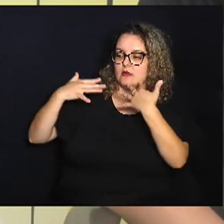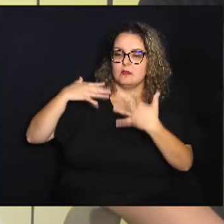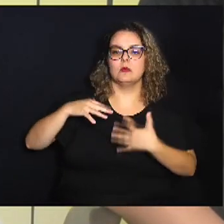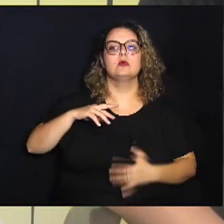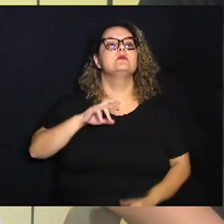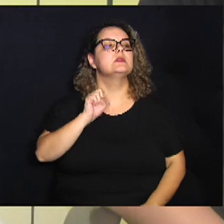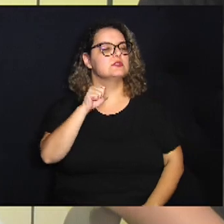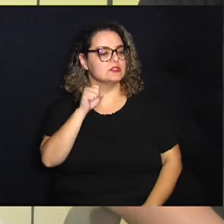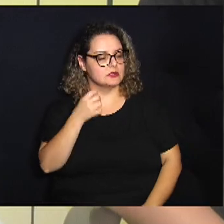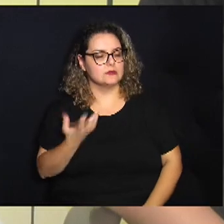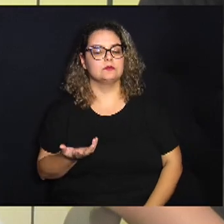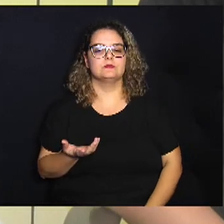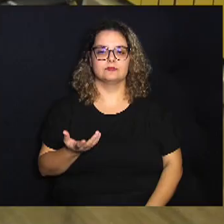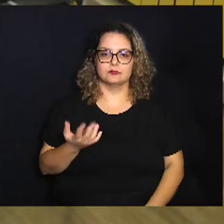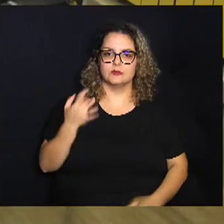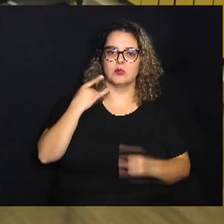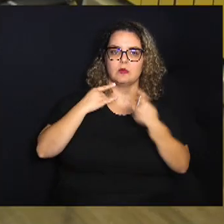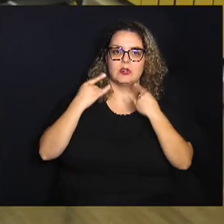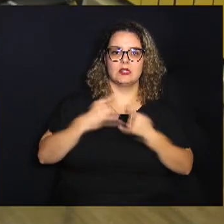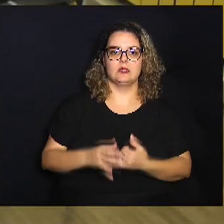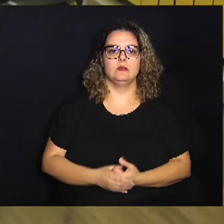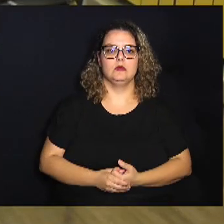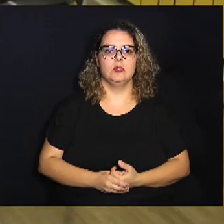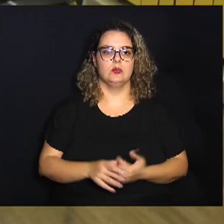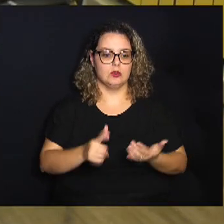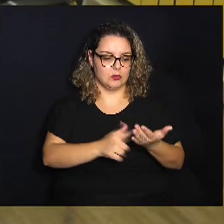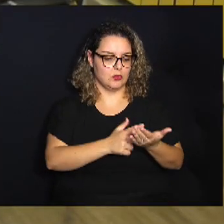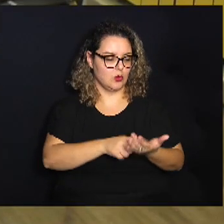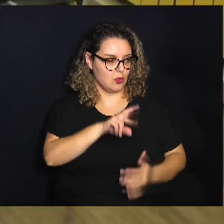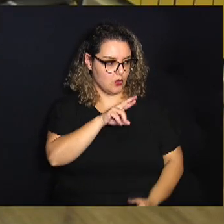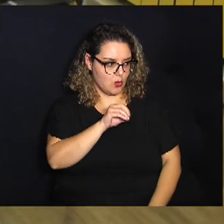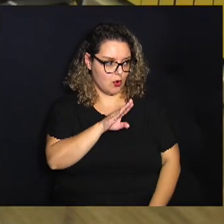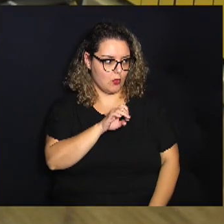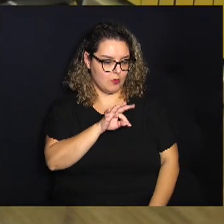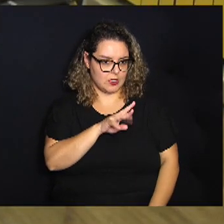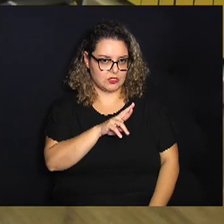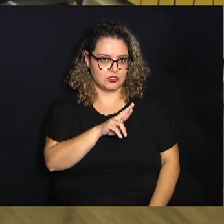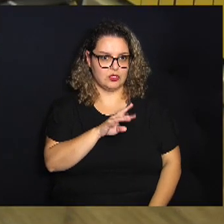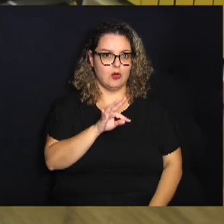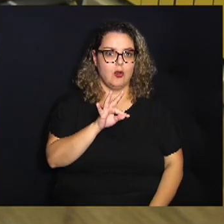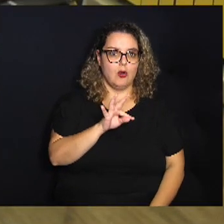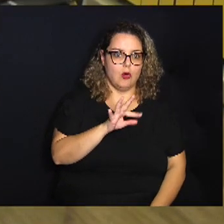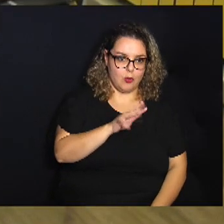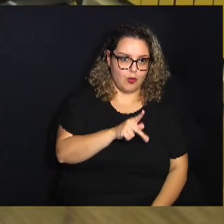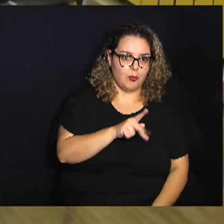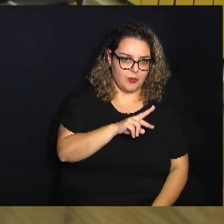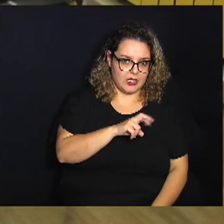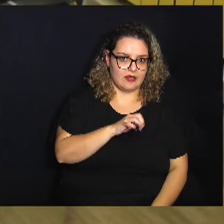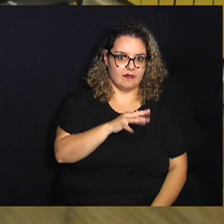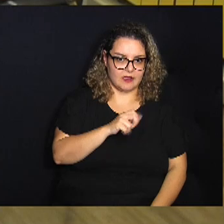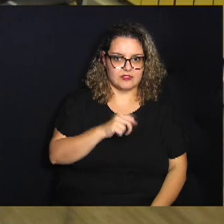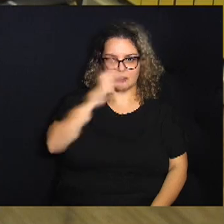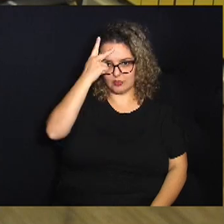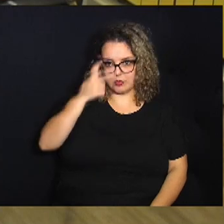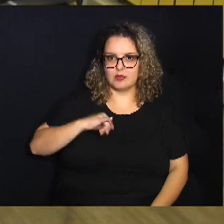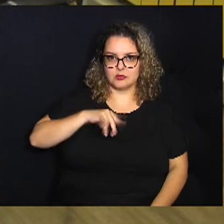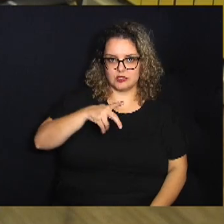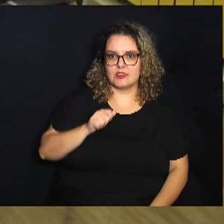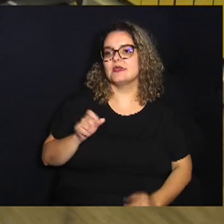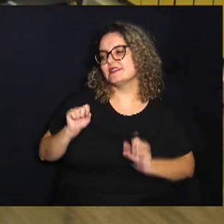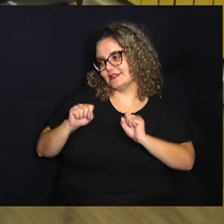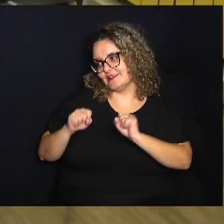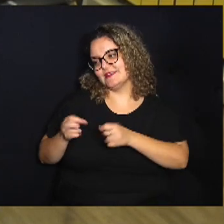exato. Tanto é que no livro do Robert, o prefácio quem faz é o próprio Joaquim, né? É, era mais do que justo. Né? Eu